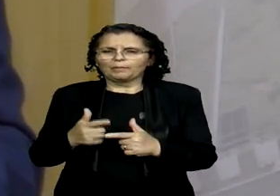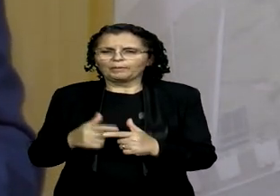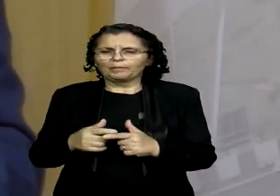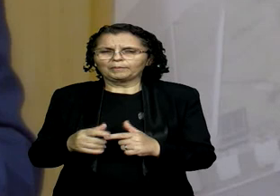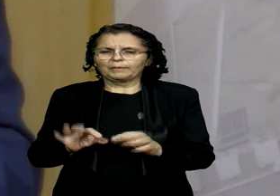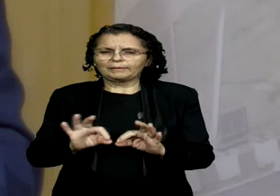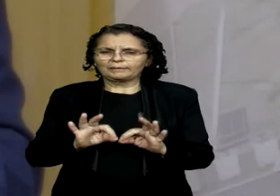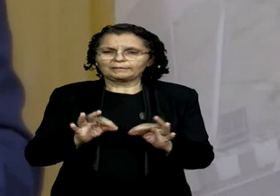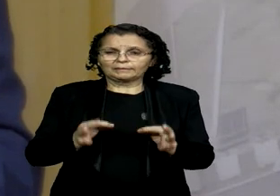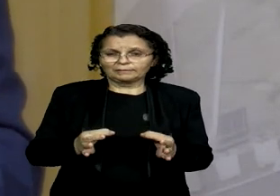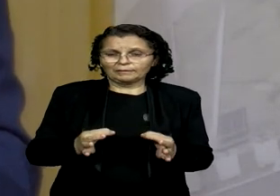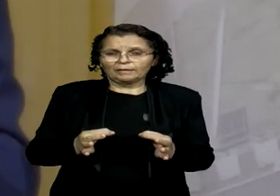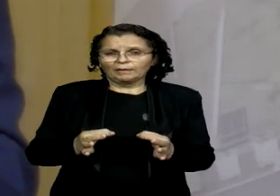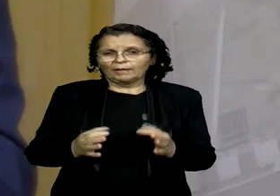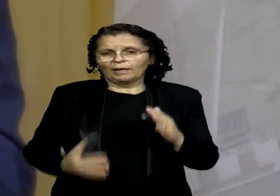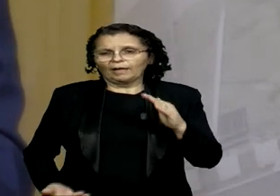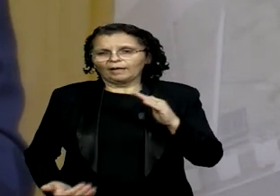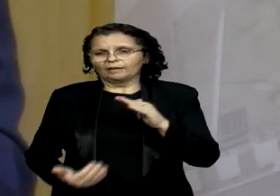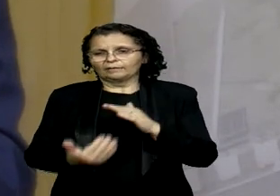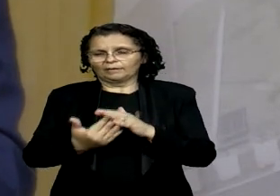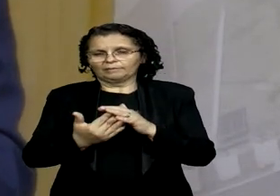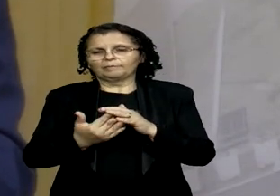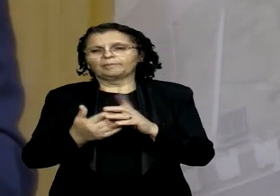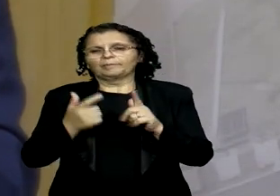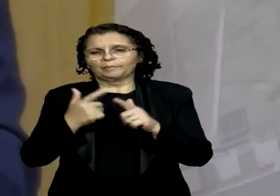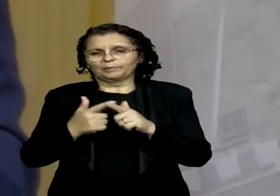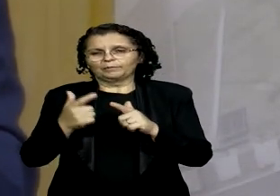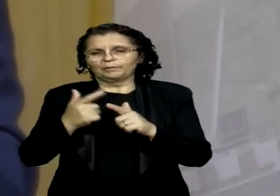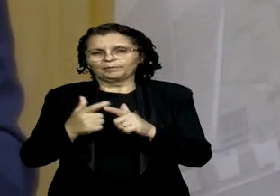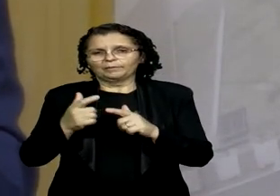no desenvolvimento até transtornos